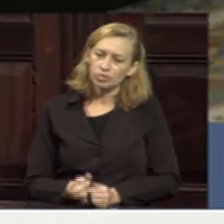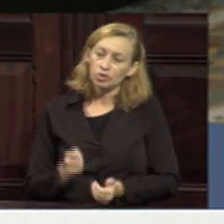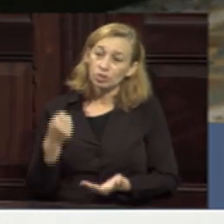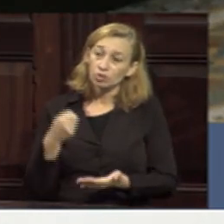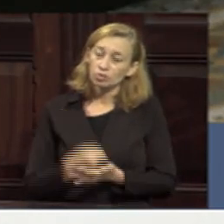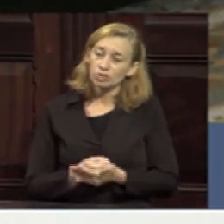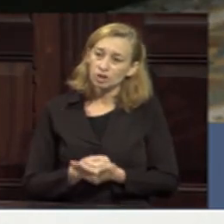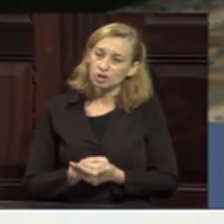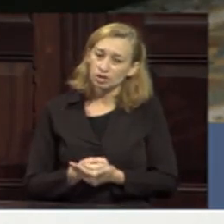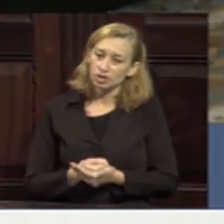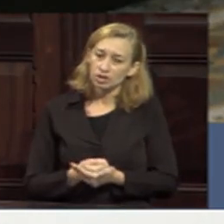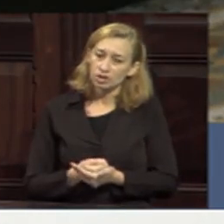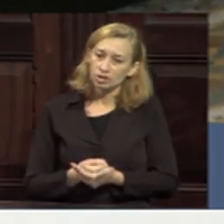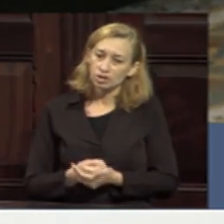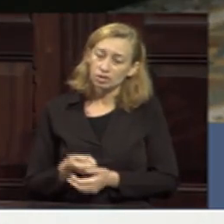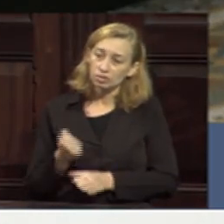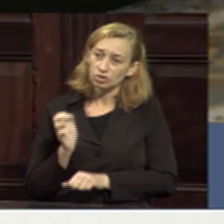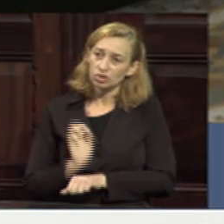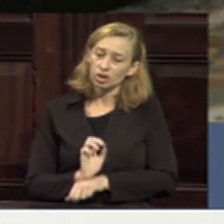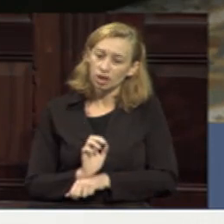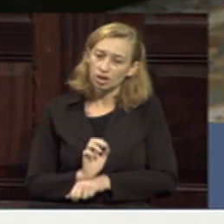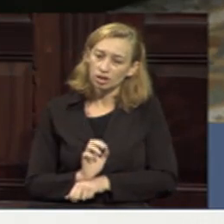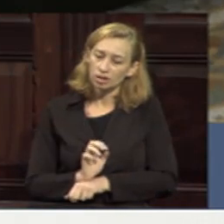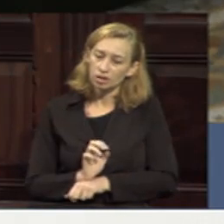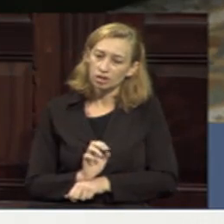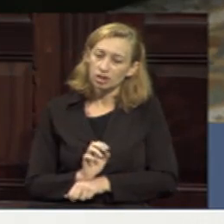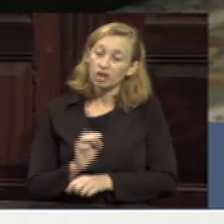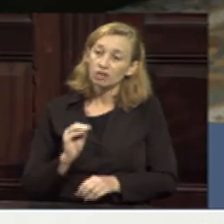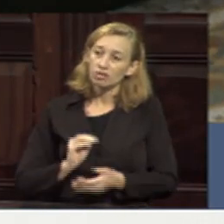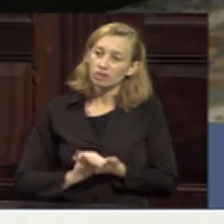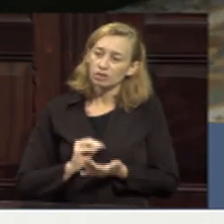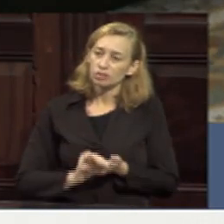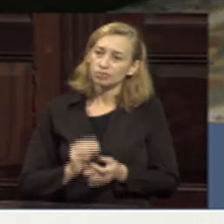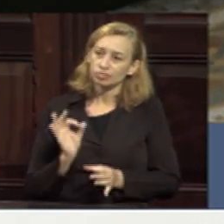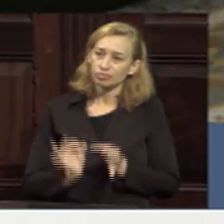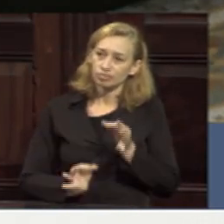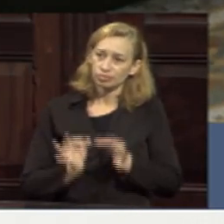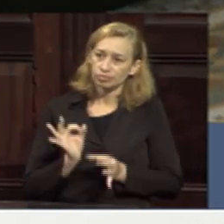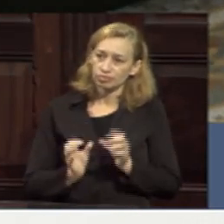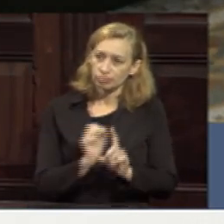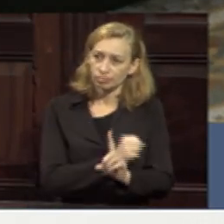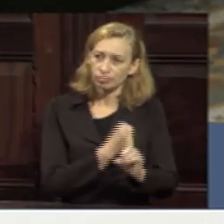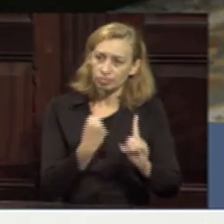num país marcado pela injustiça social.